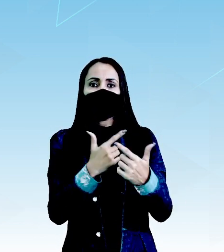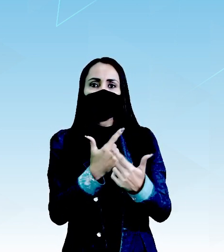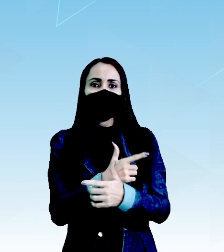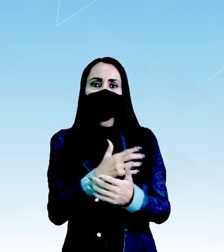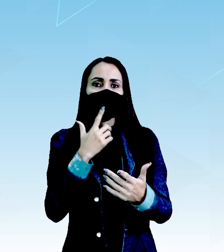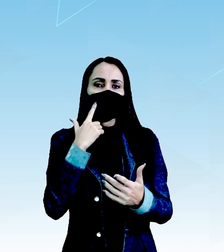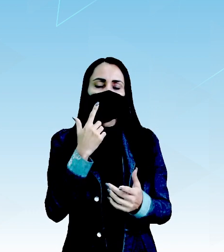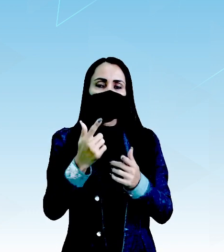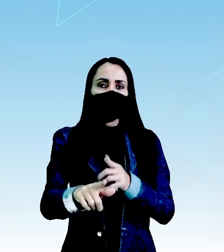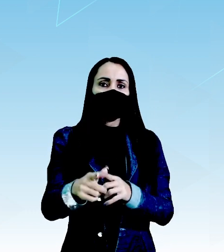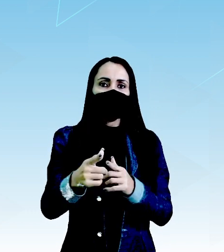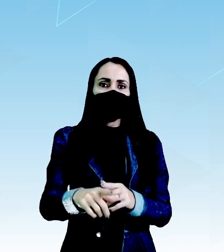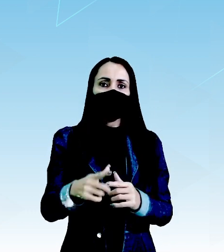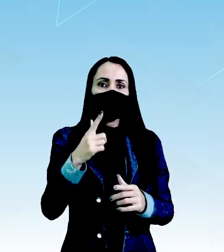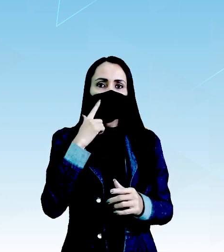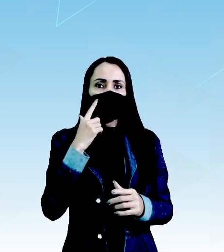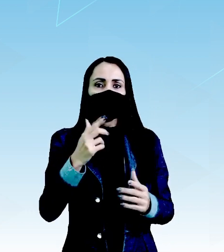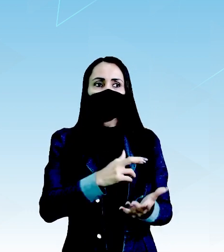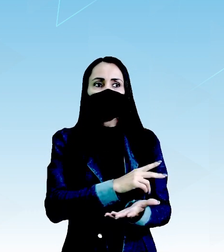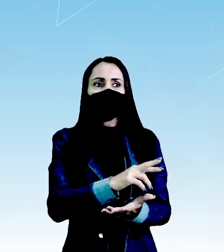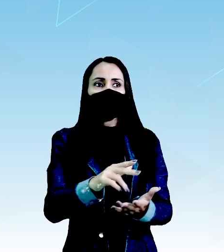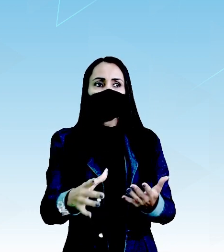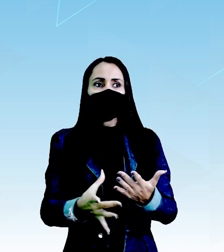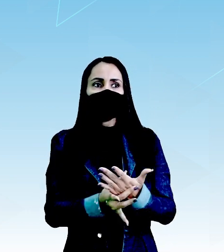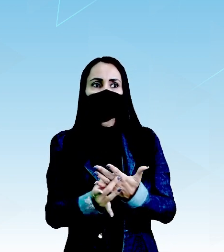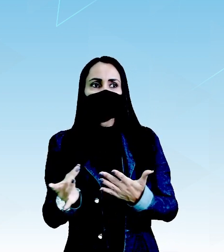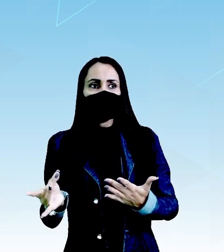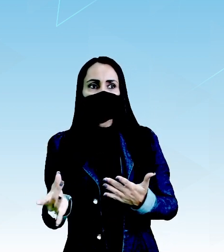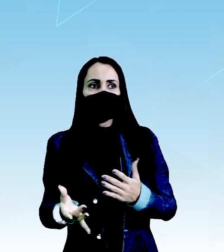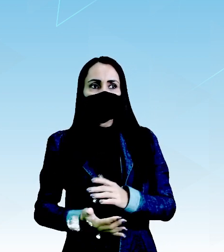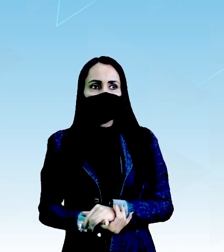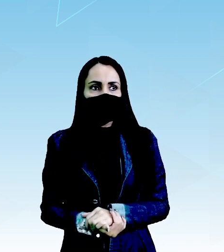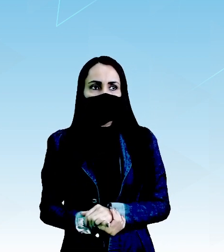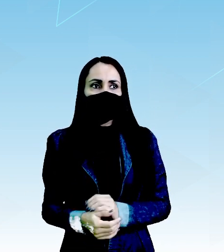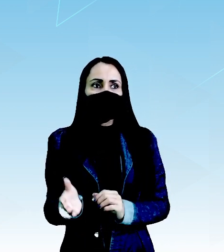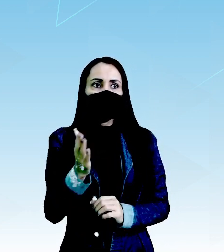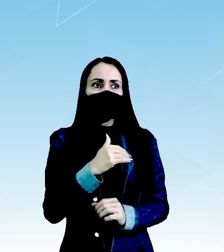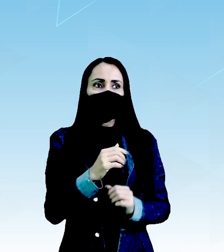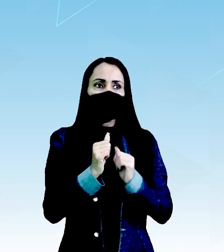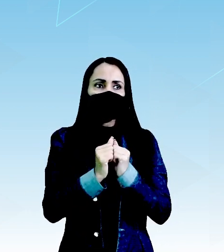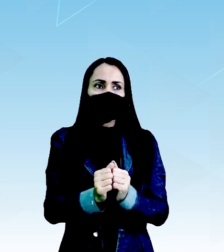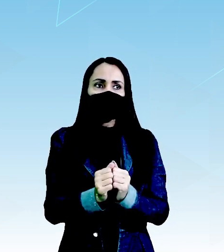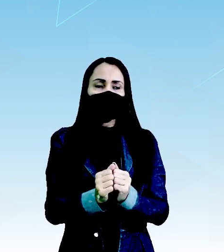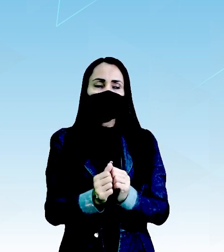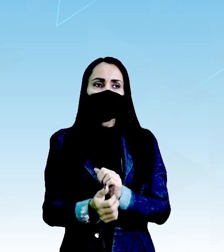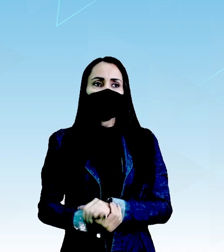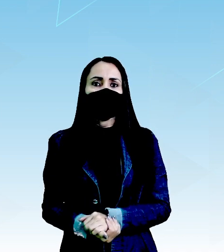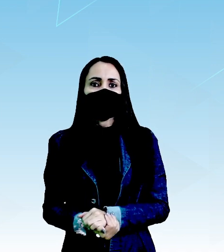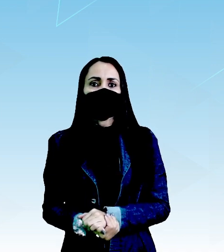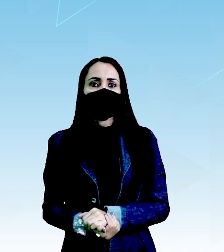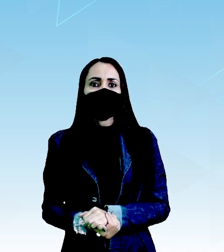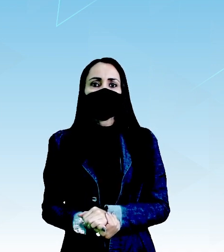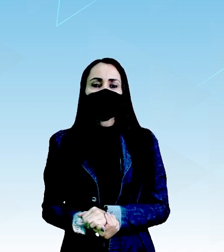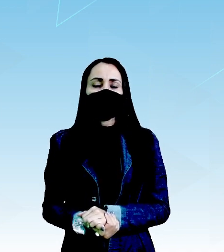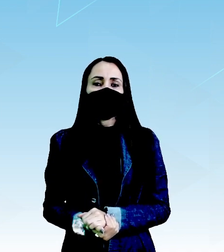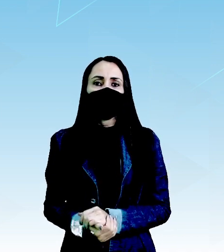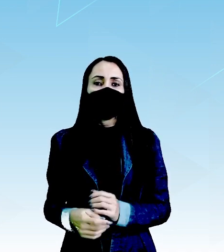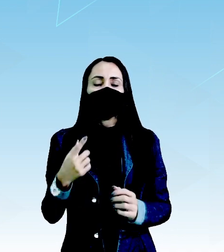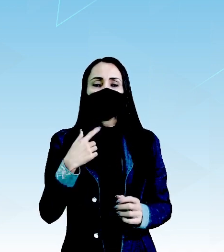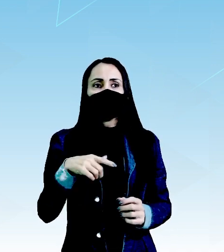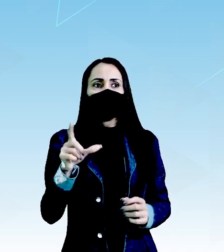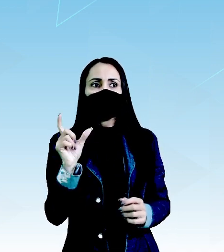da crítica e da multissemiose. Vamos lá, acompanhem comigo. Trago para vocês as